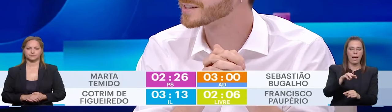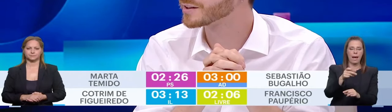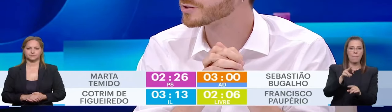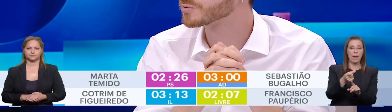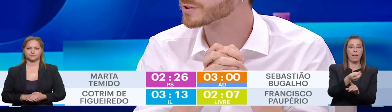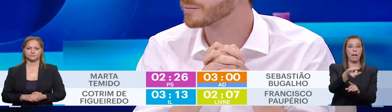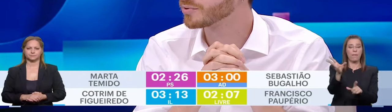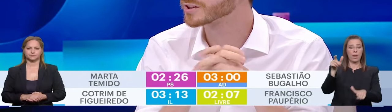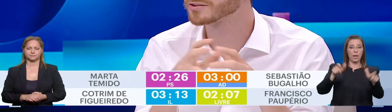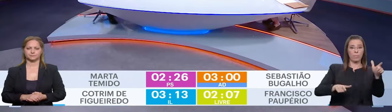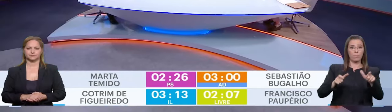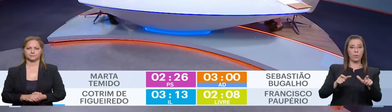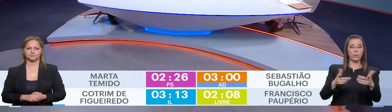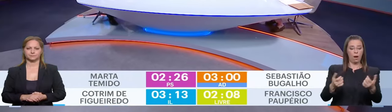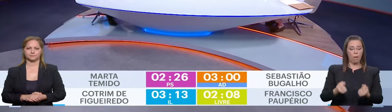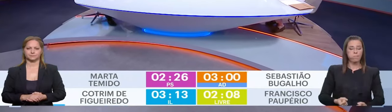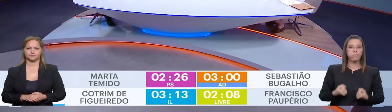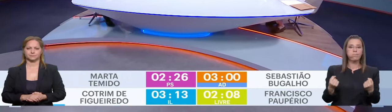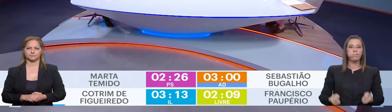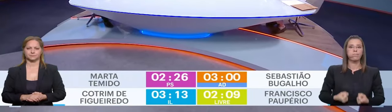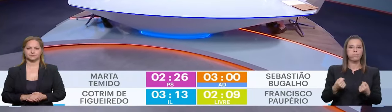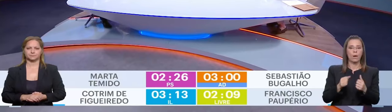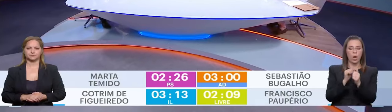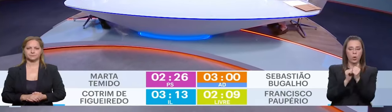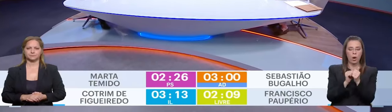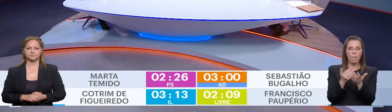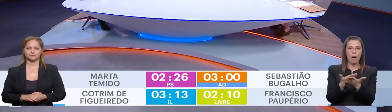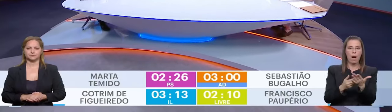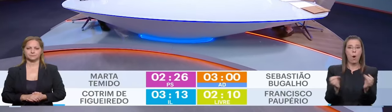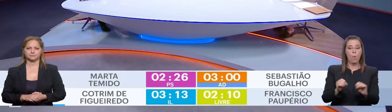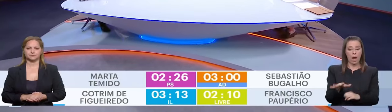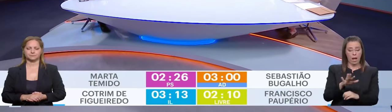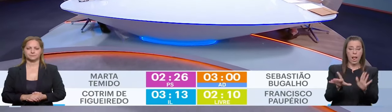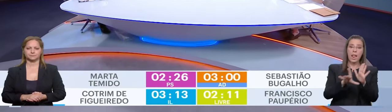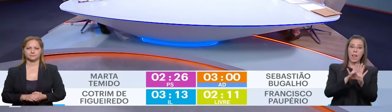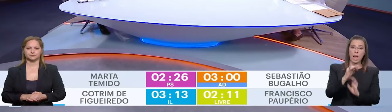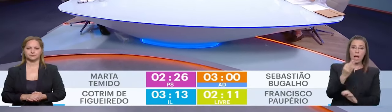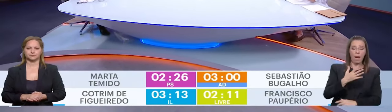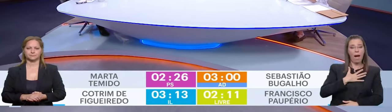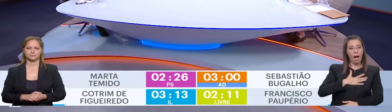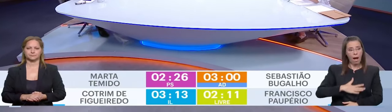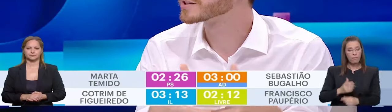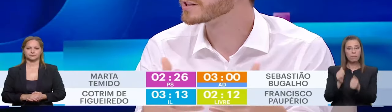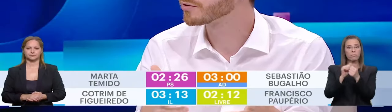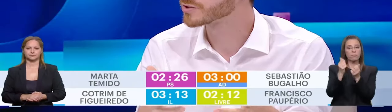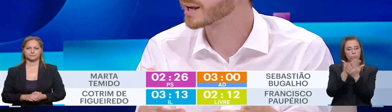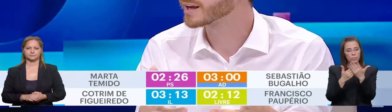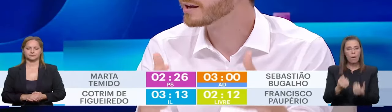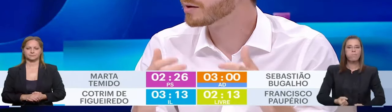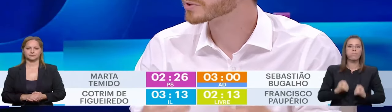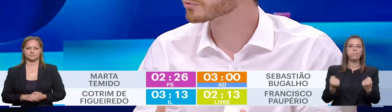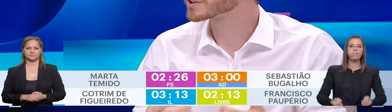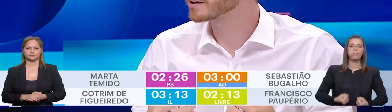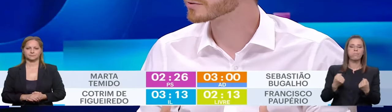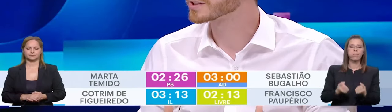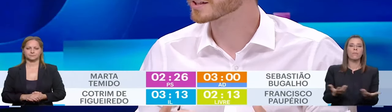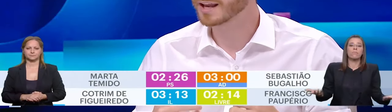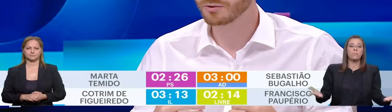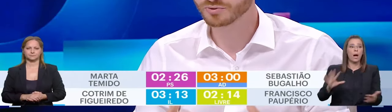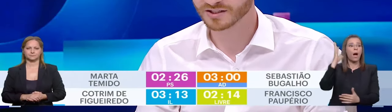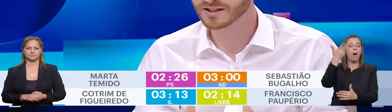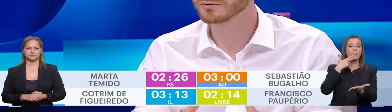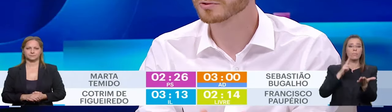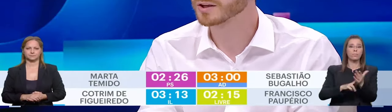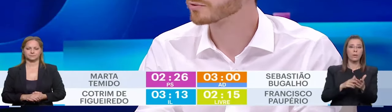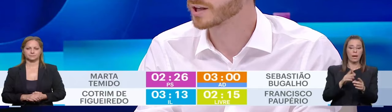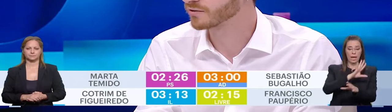centenas e centenas de pessoas à porta que não se conseguem documentar apesar de estar em situação legal querem querem tratar os seus documentos e não conseguem Portanto o que está a acontecer